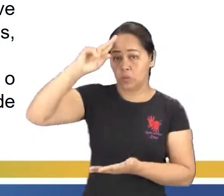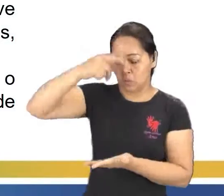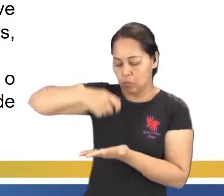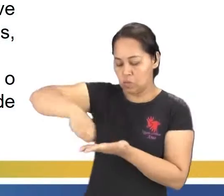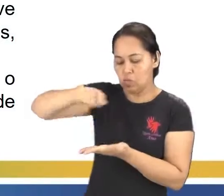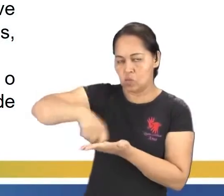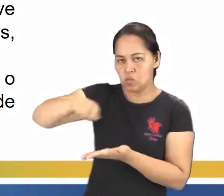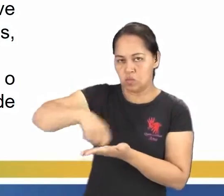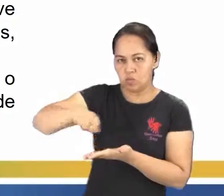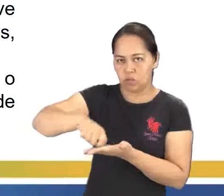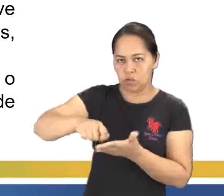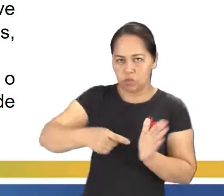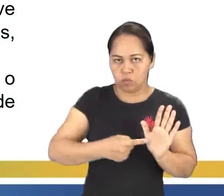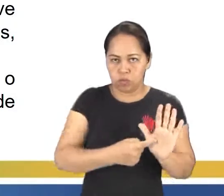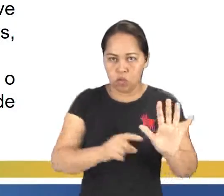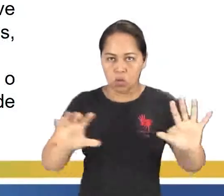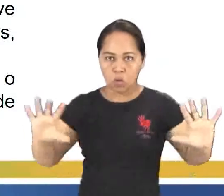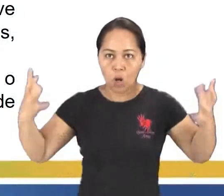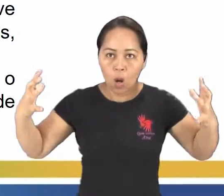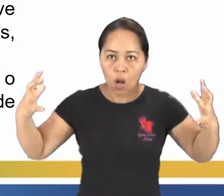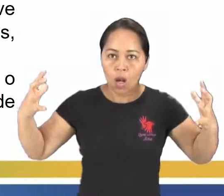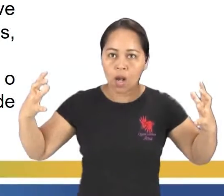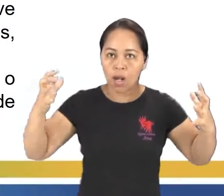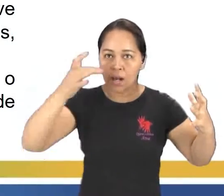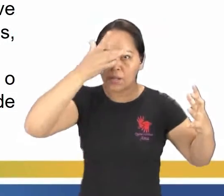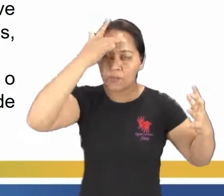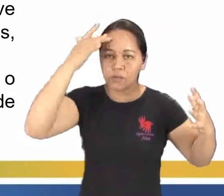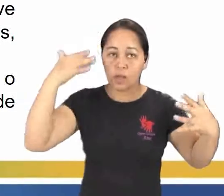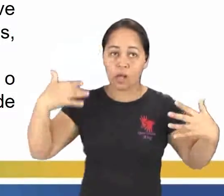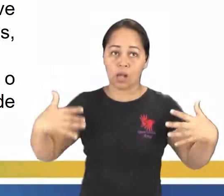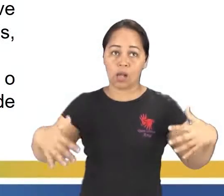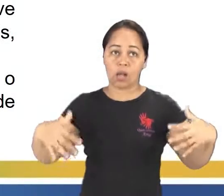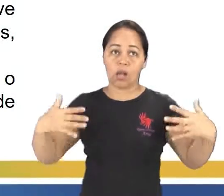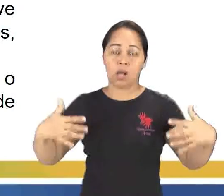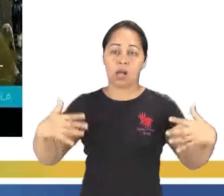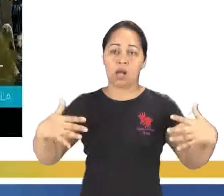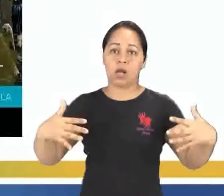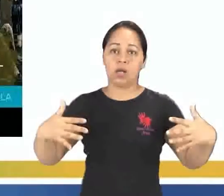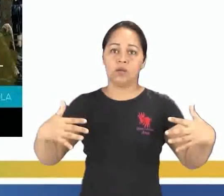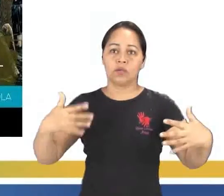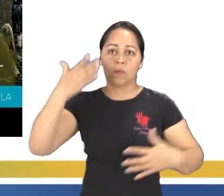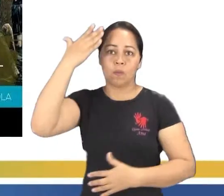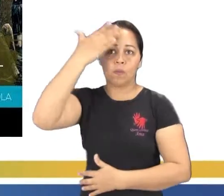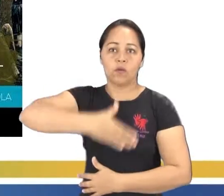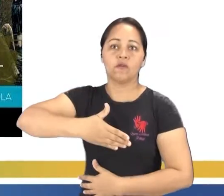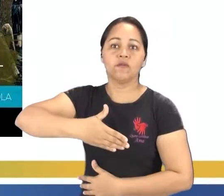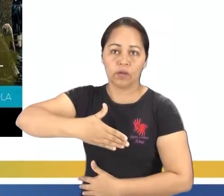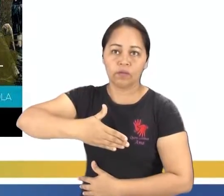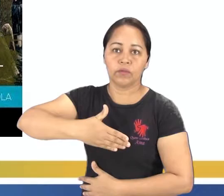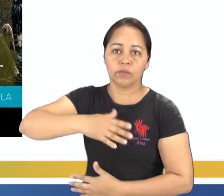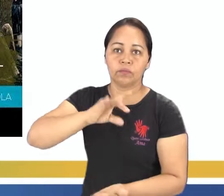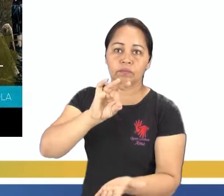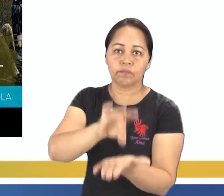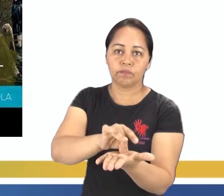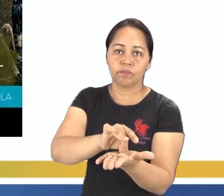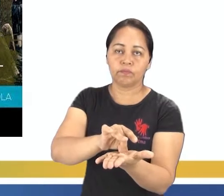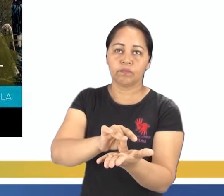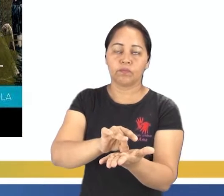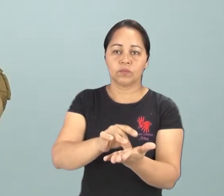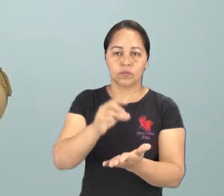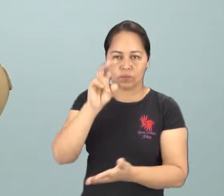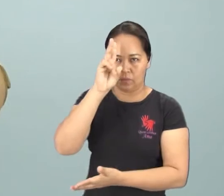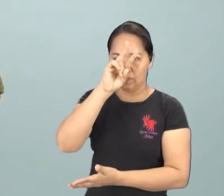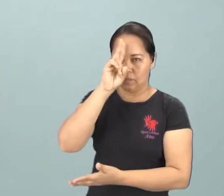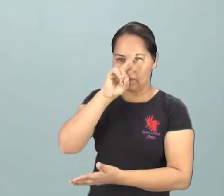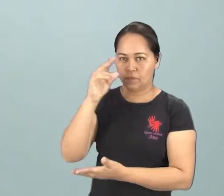era chocar o público, apresentar uma realidade sem filtro, como a gente diz, nua e crua, tá bom? Então lembra